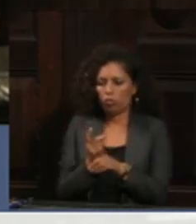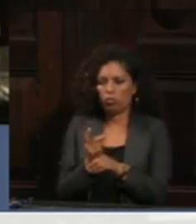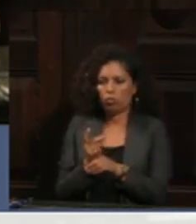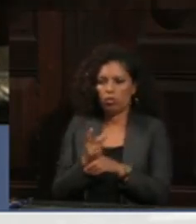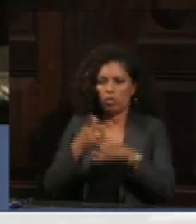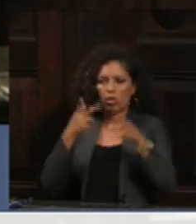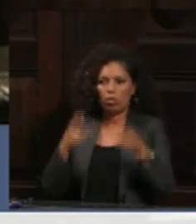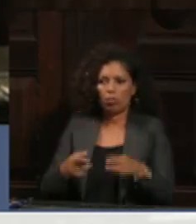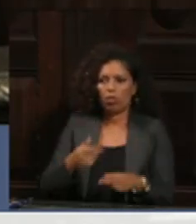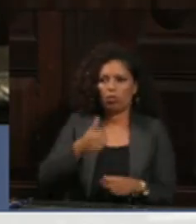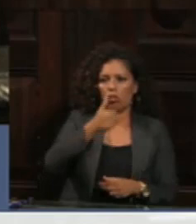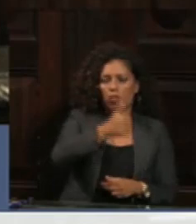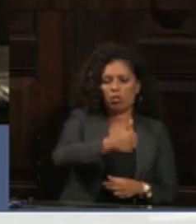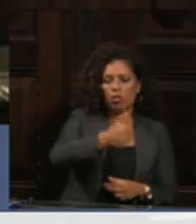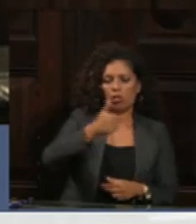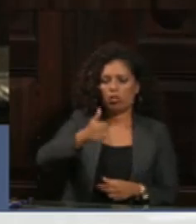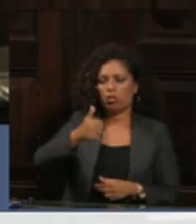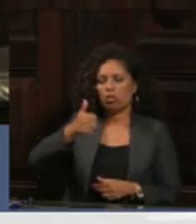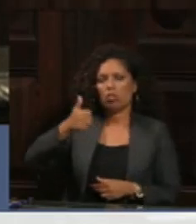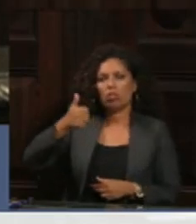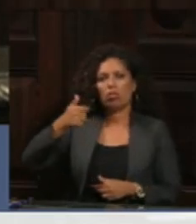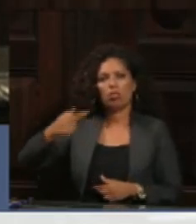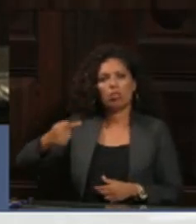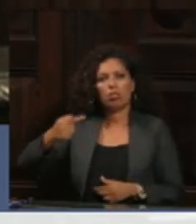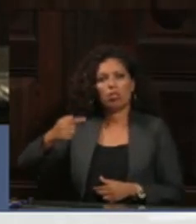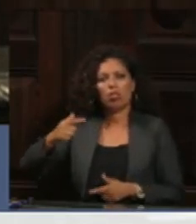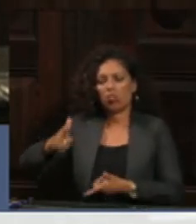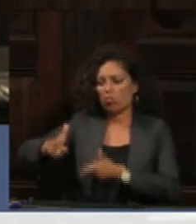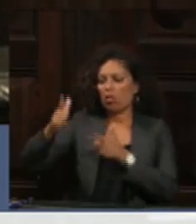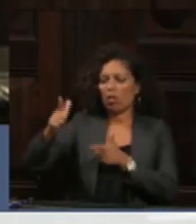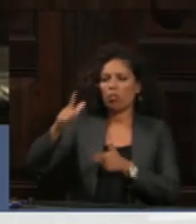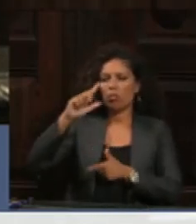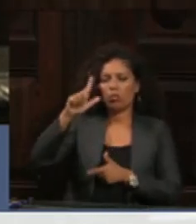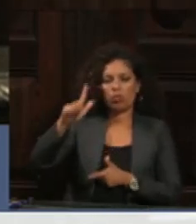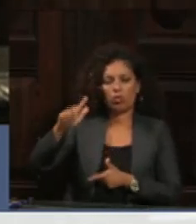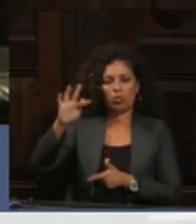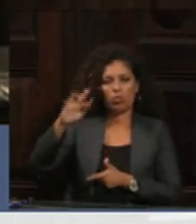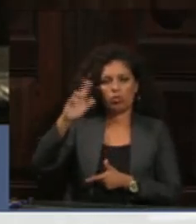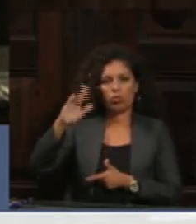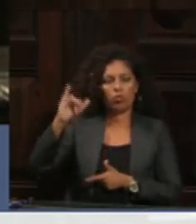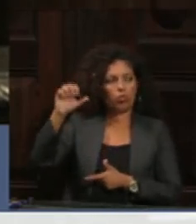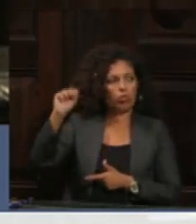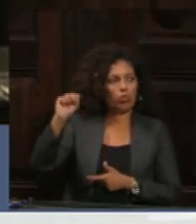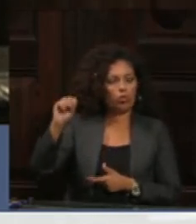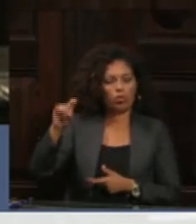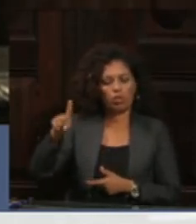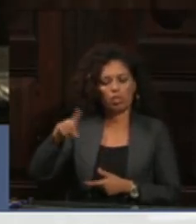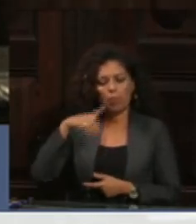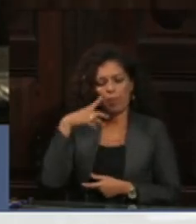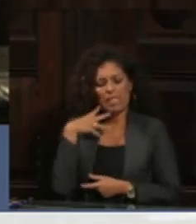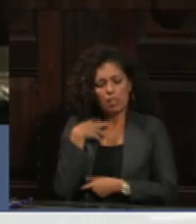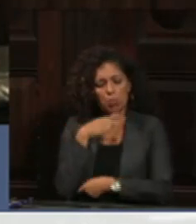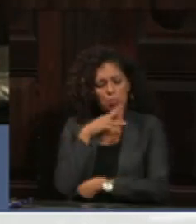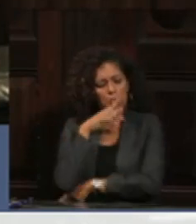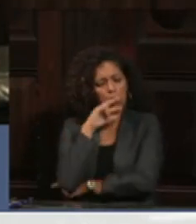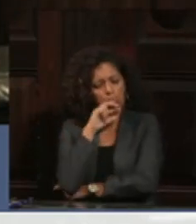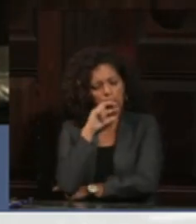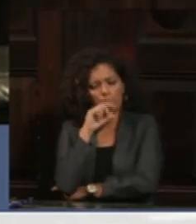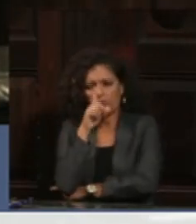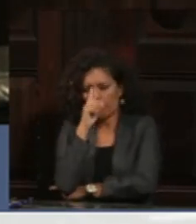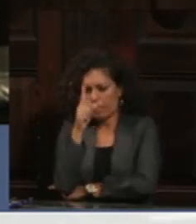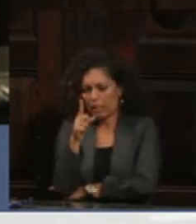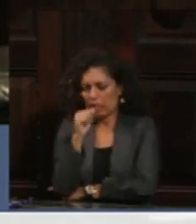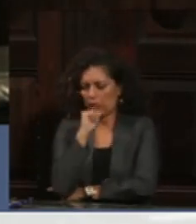dessa monta. Só que o que nos chama a atenção é que essa apreensão foi feita sem um